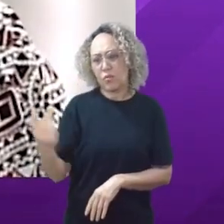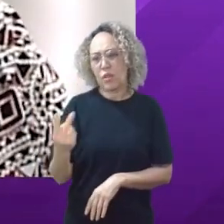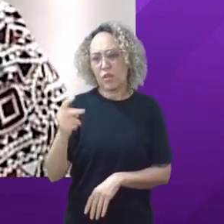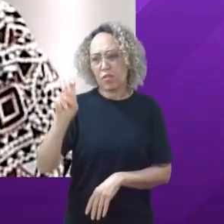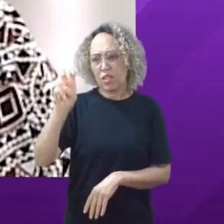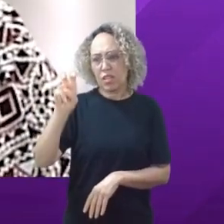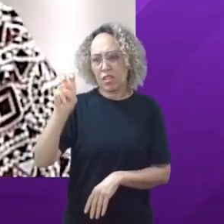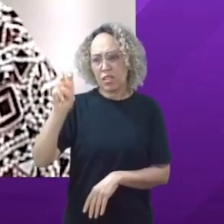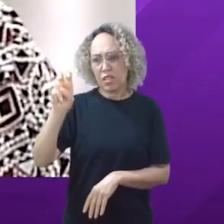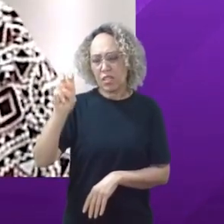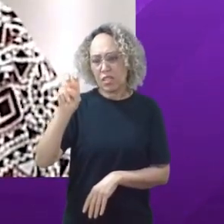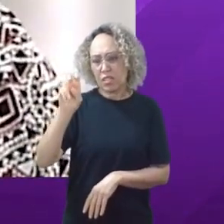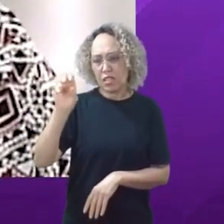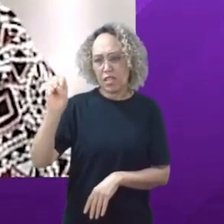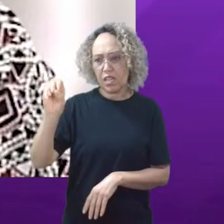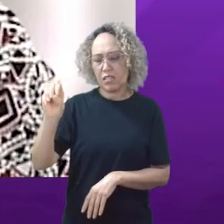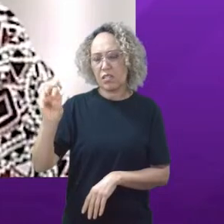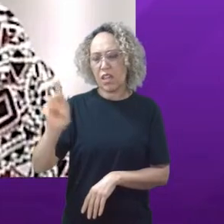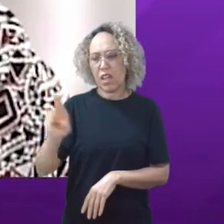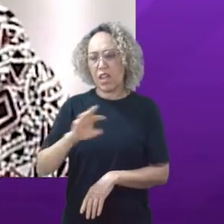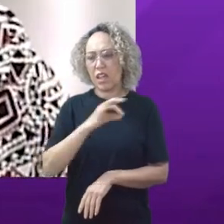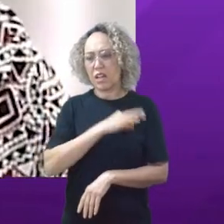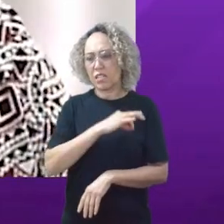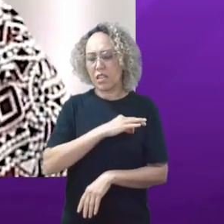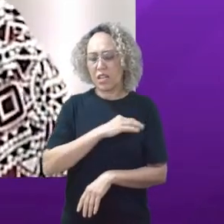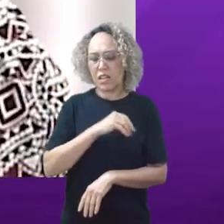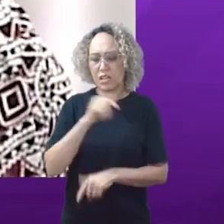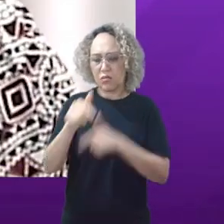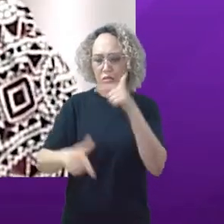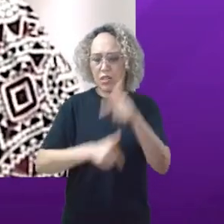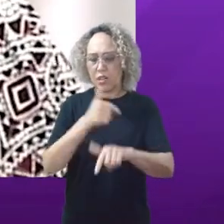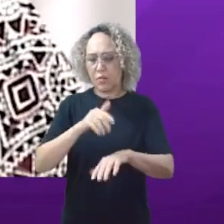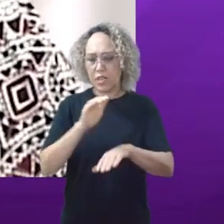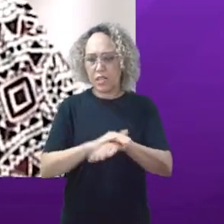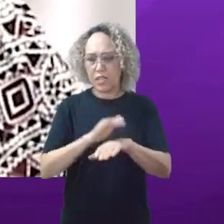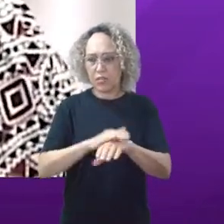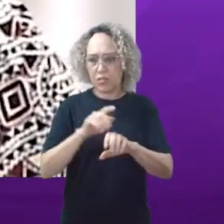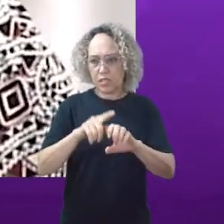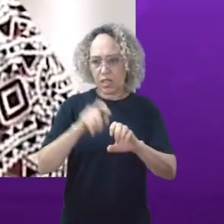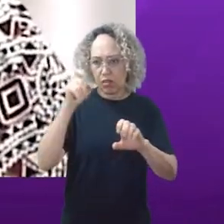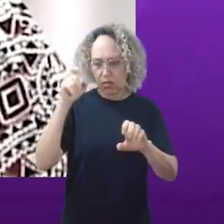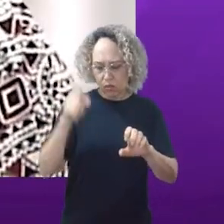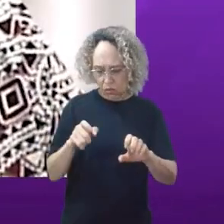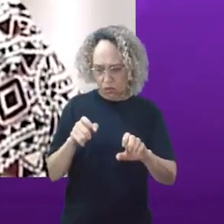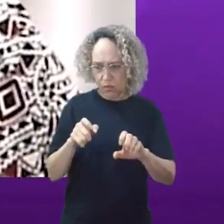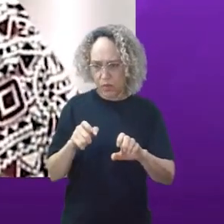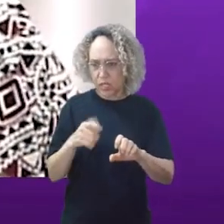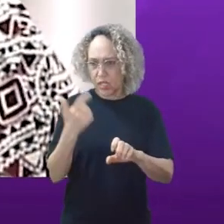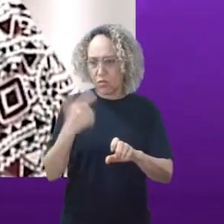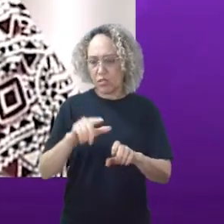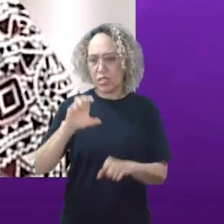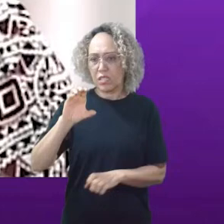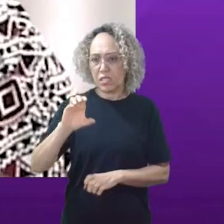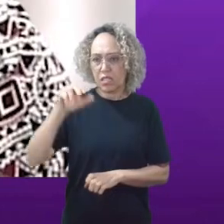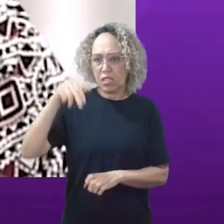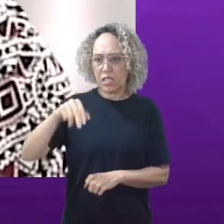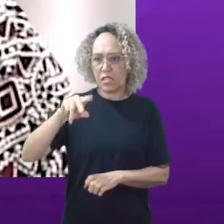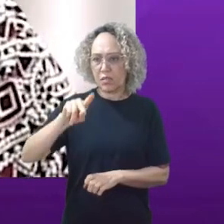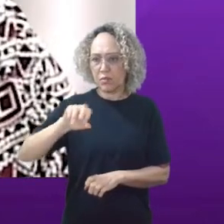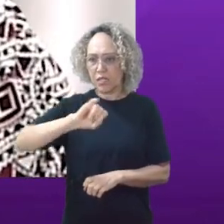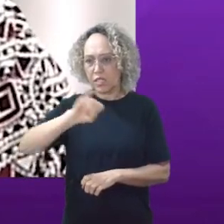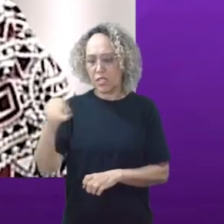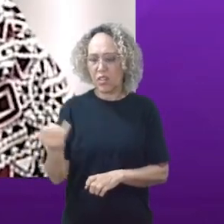2.500, os trabalhadores autônomos que não têm CNPJ estão em torno